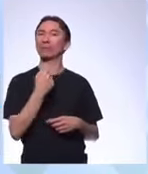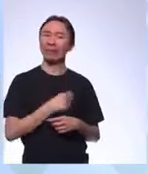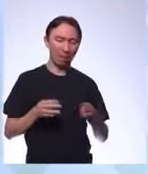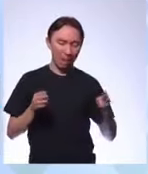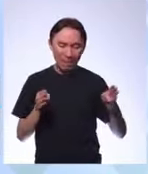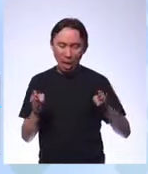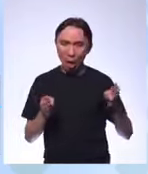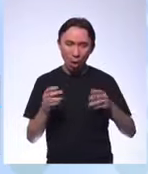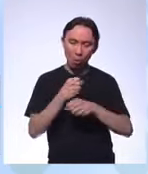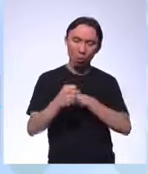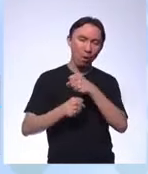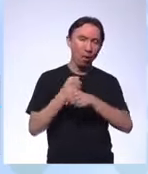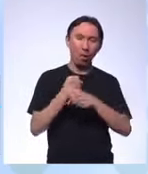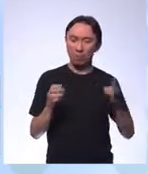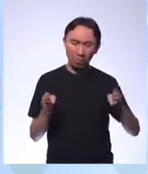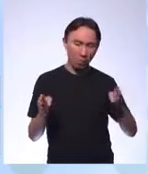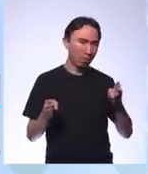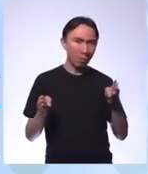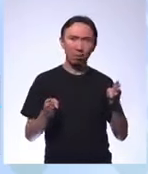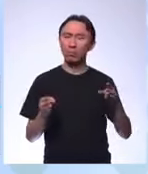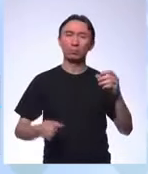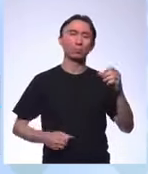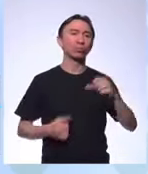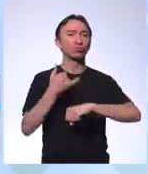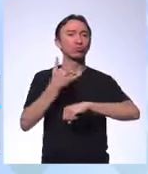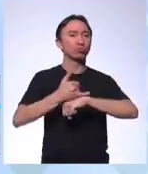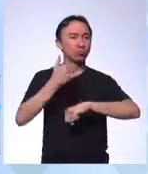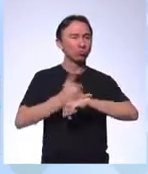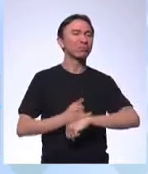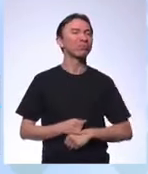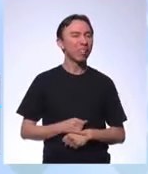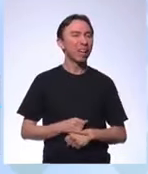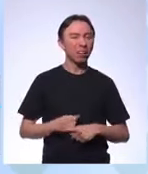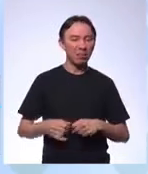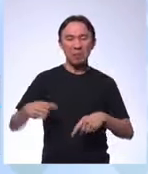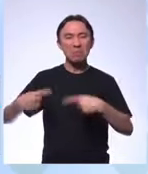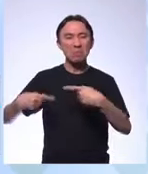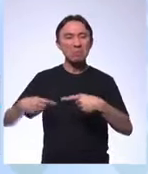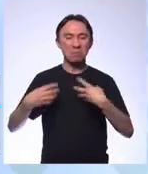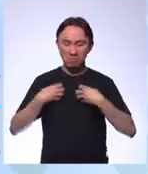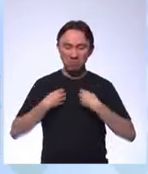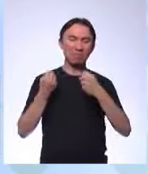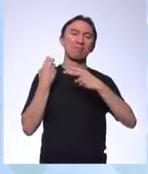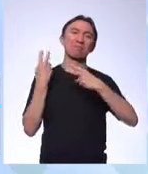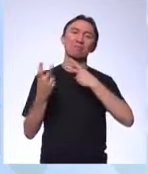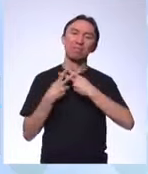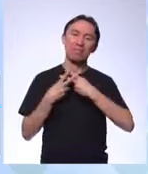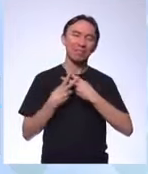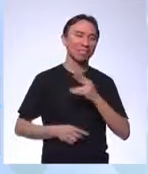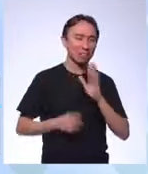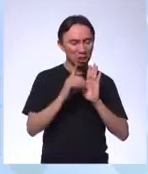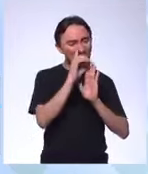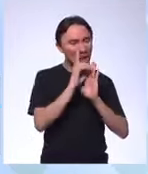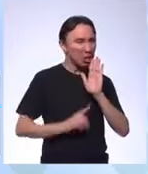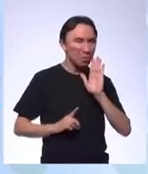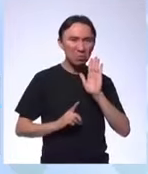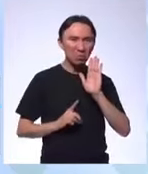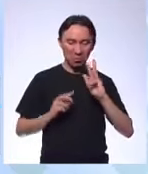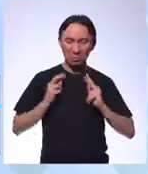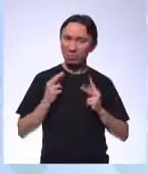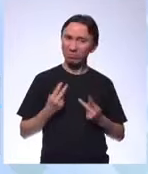chumbo, um preso político. Então, aí reside a questão da violação dos direitos humanos que foi praticada